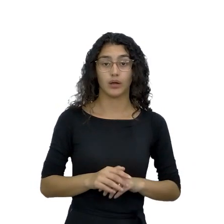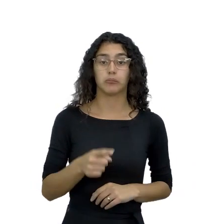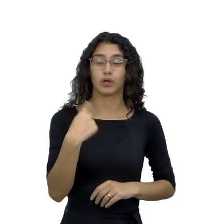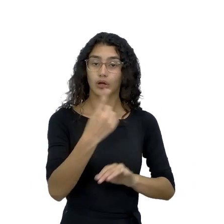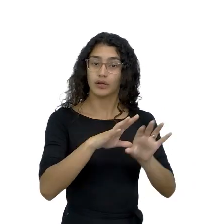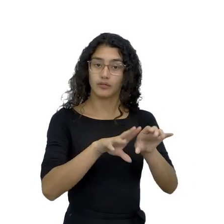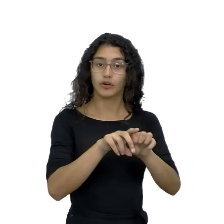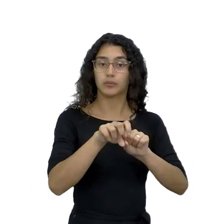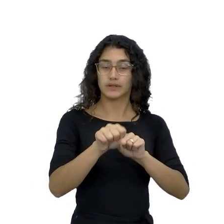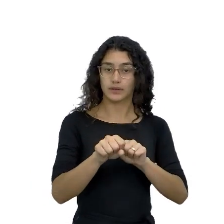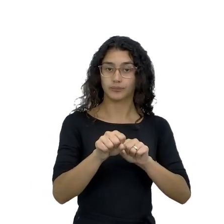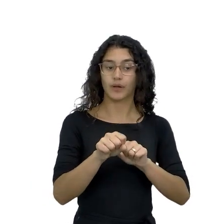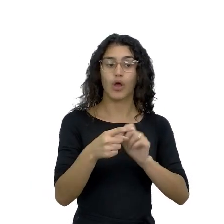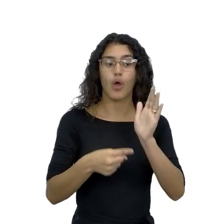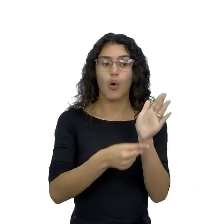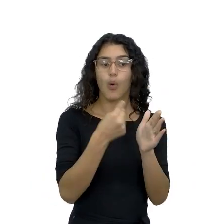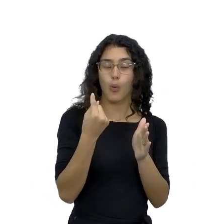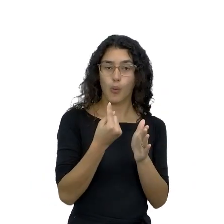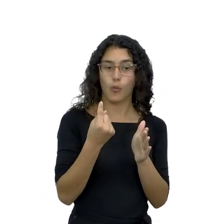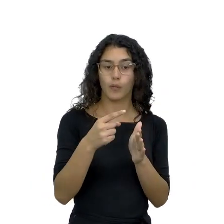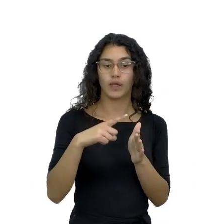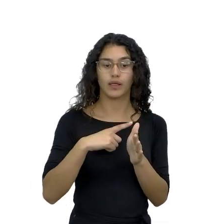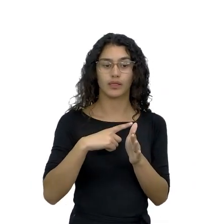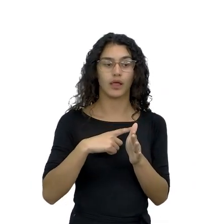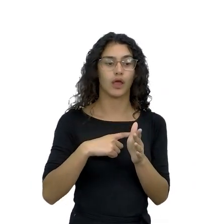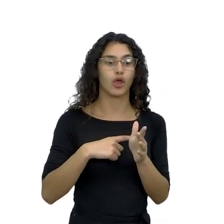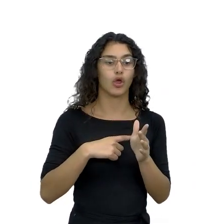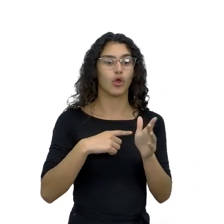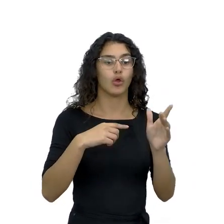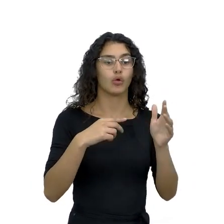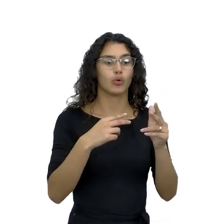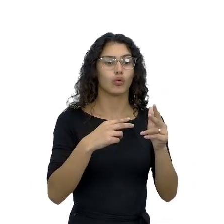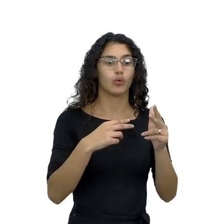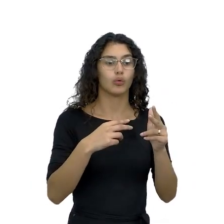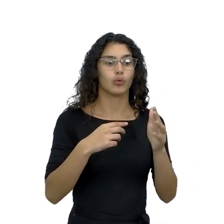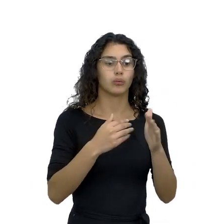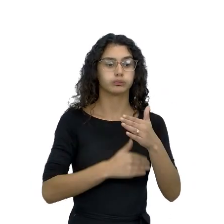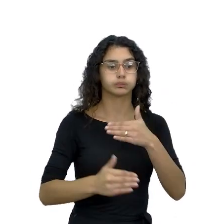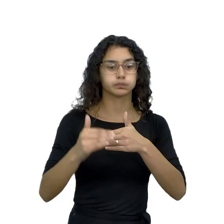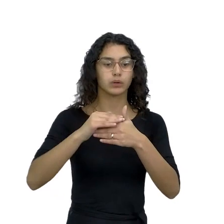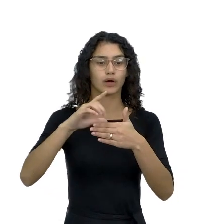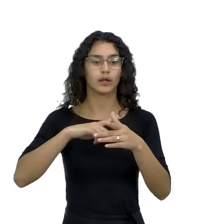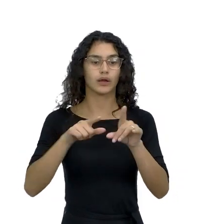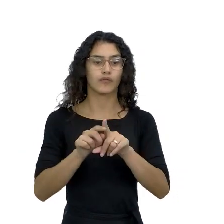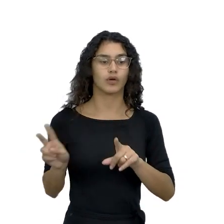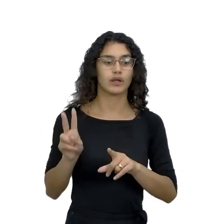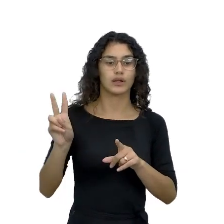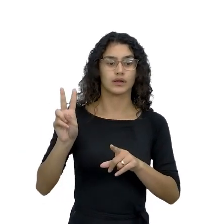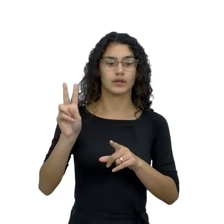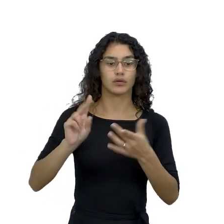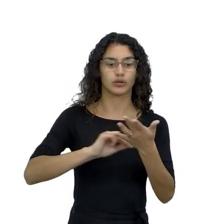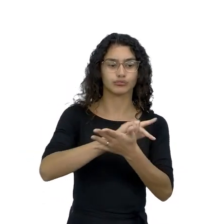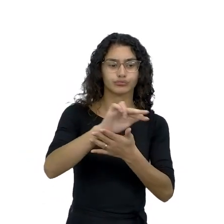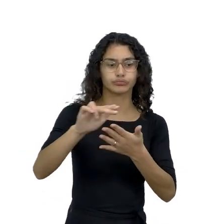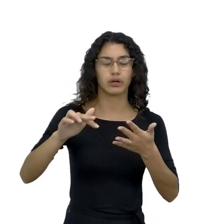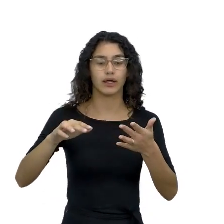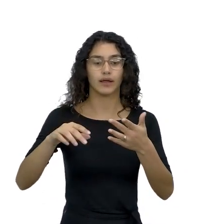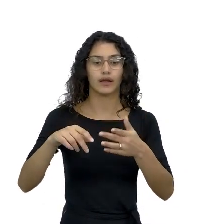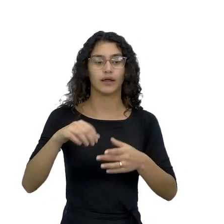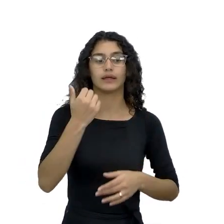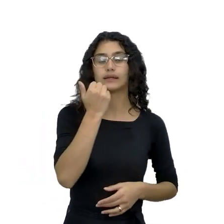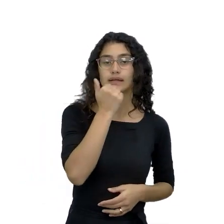essa formação um eixo: superação de estereótipos, valorização da diversidade e